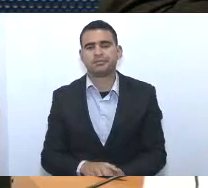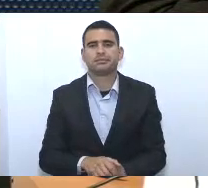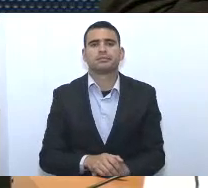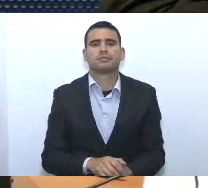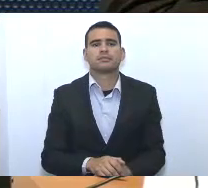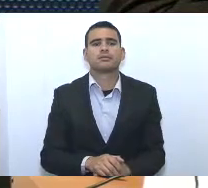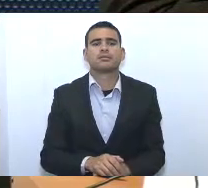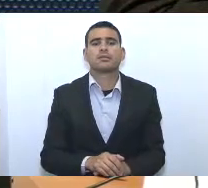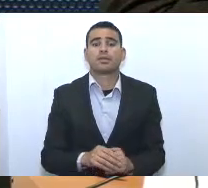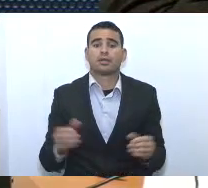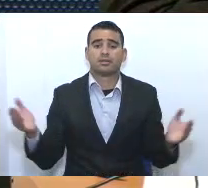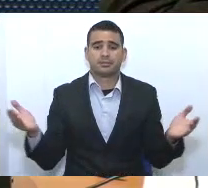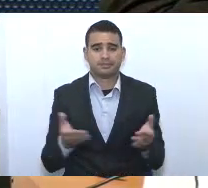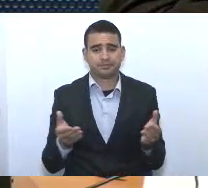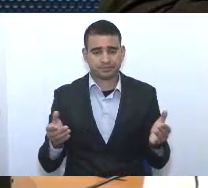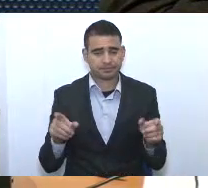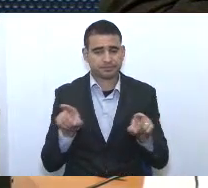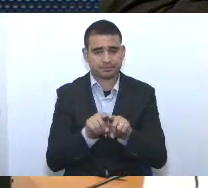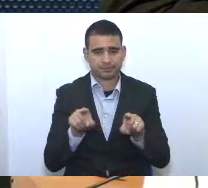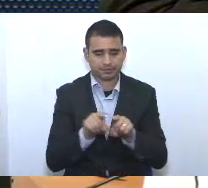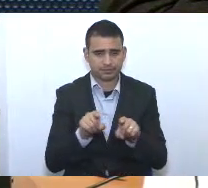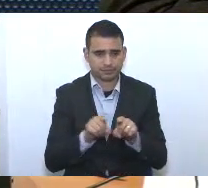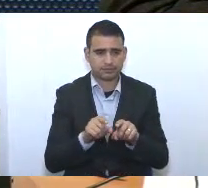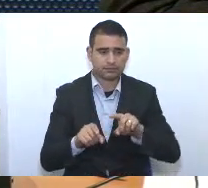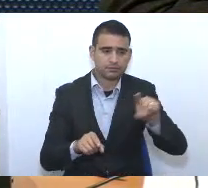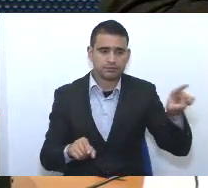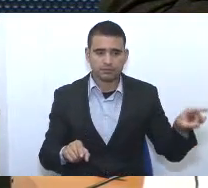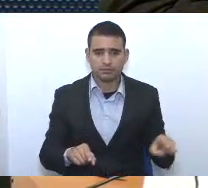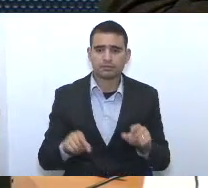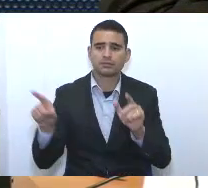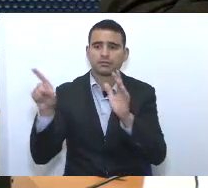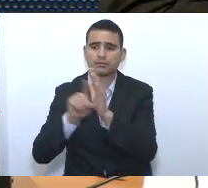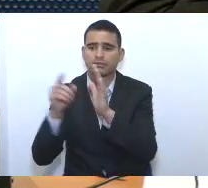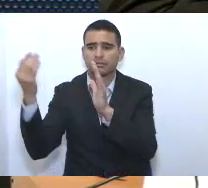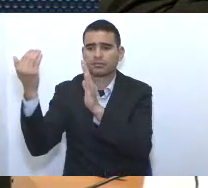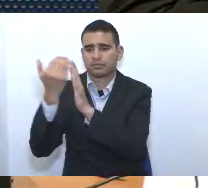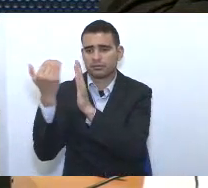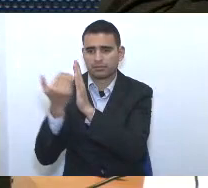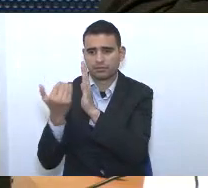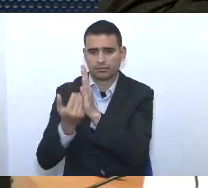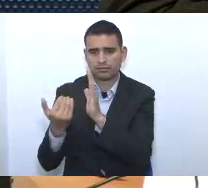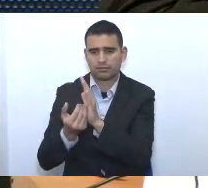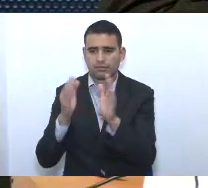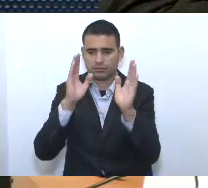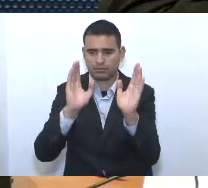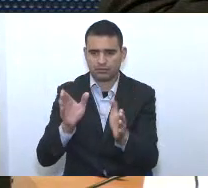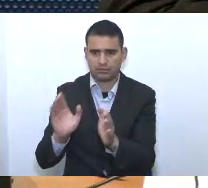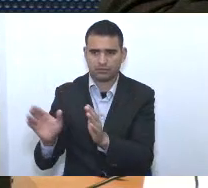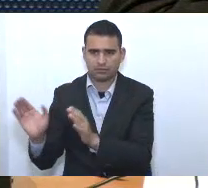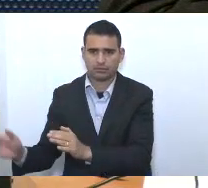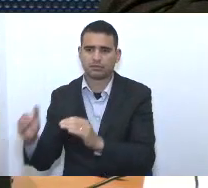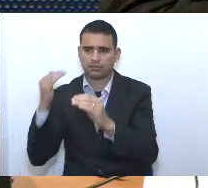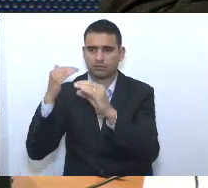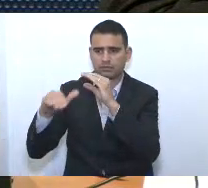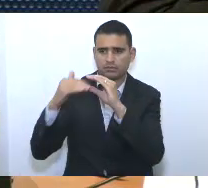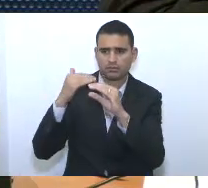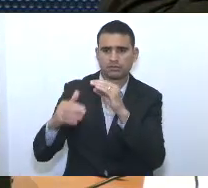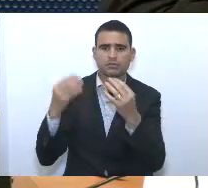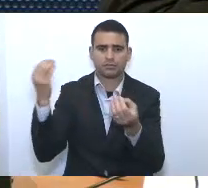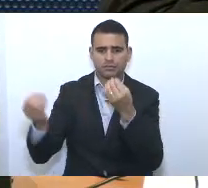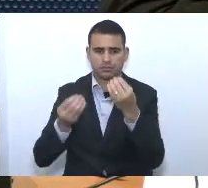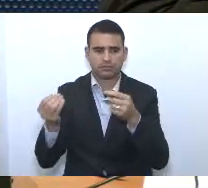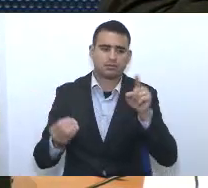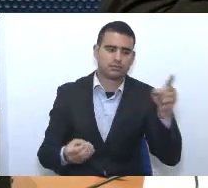Ainda superintender as atividades administrativas afetas à unidade e atos de comunicação entre a administração